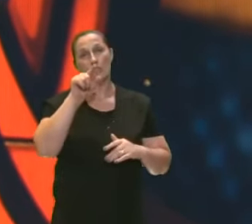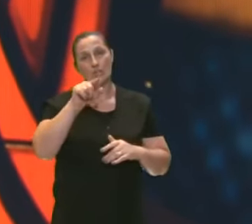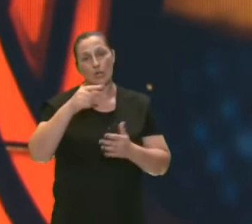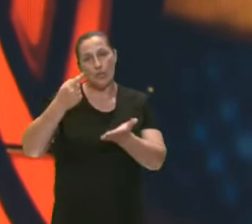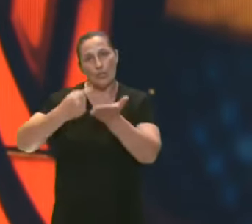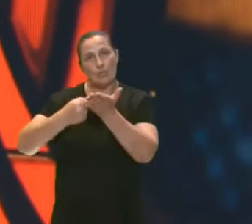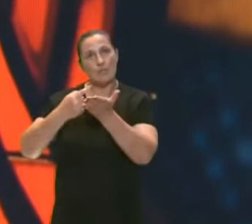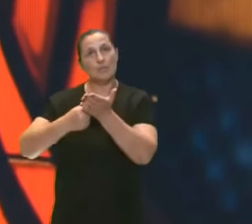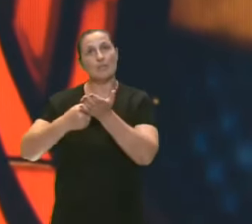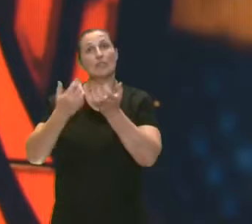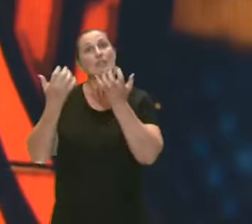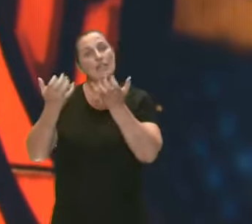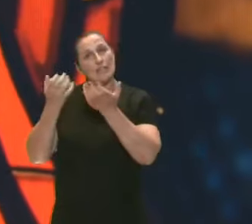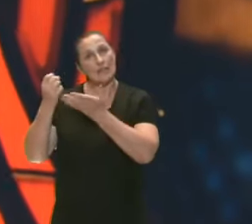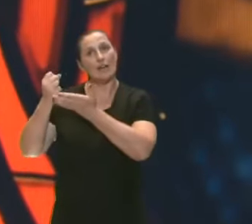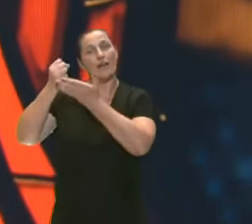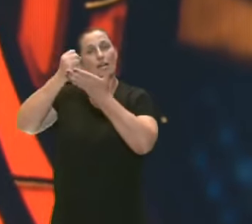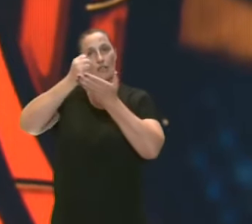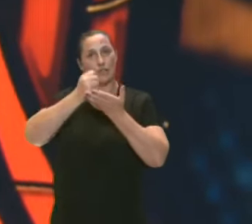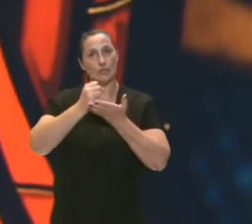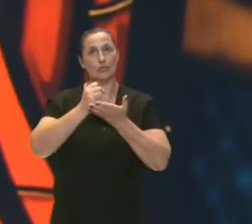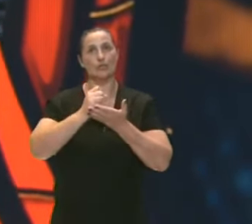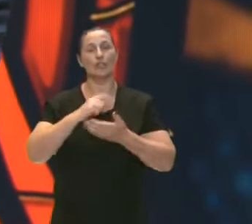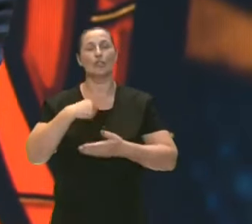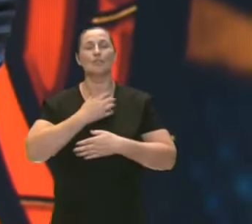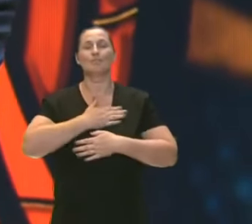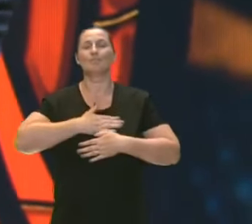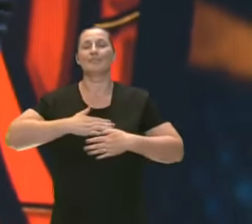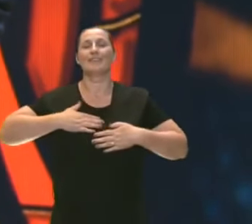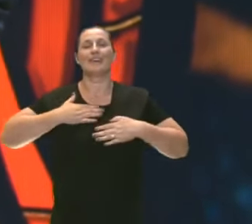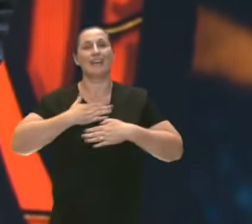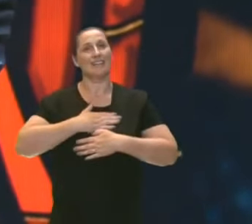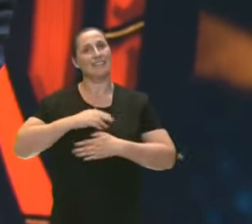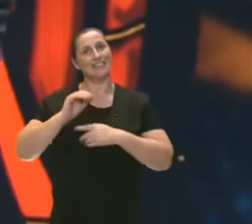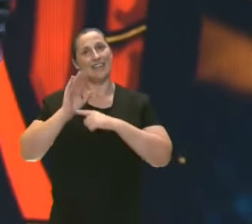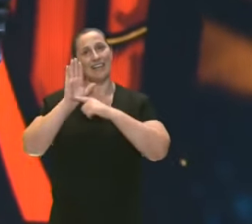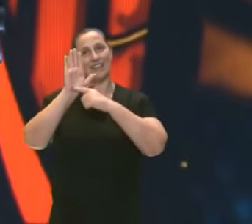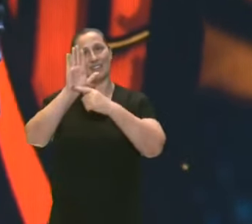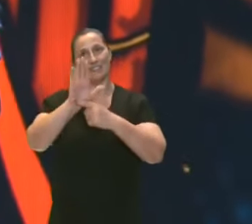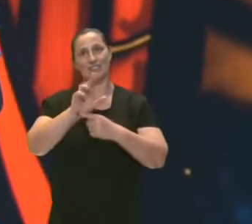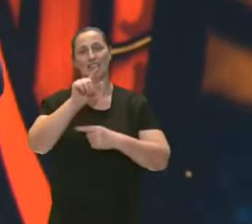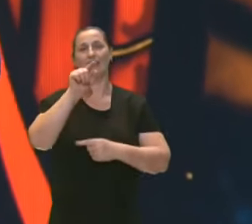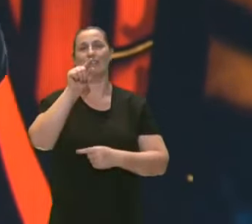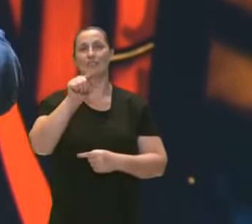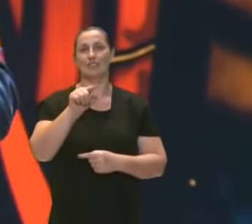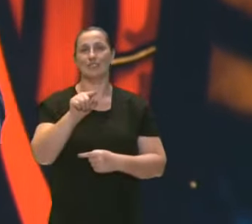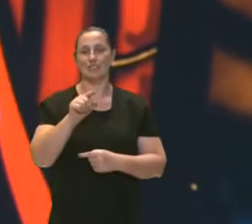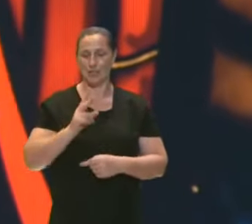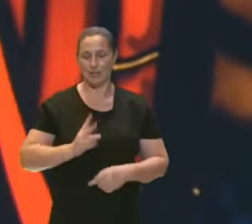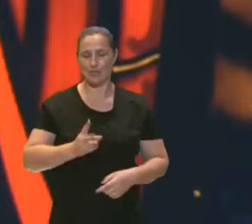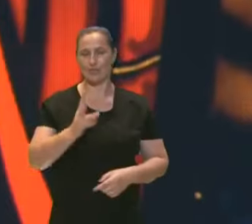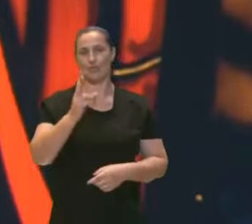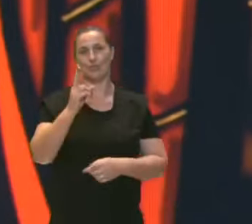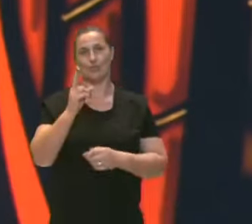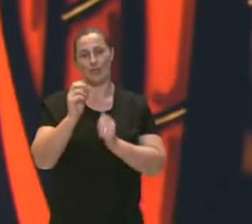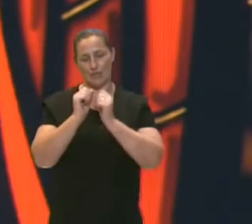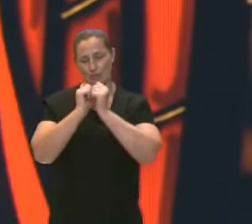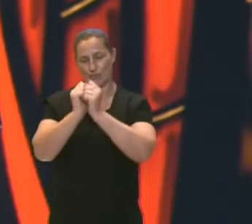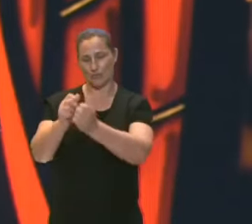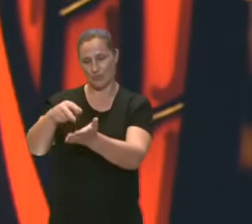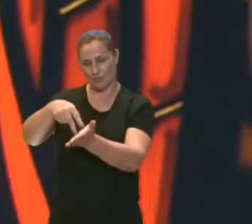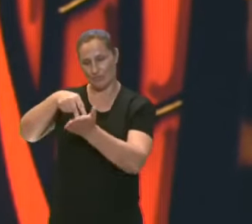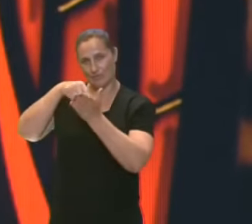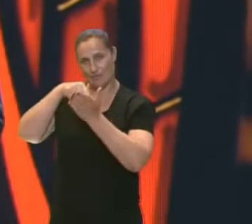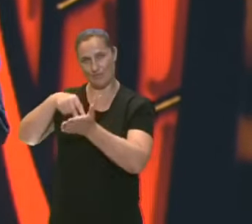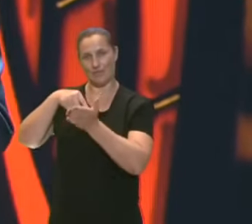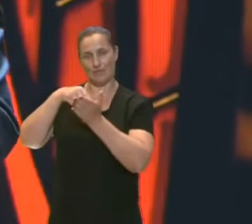e quer ajuda, a gente tem o prazer de ajudar a você a continuar caminhando com Deus.